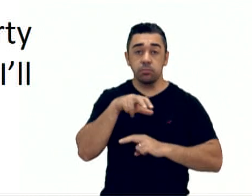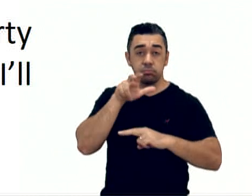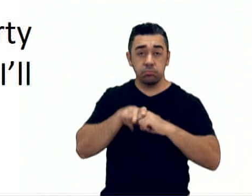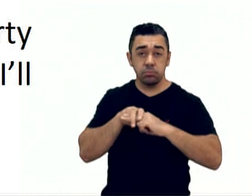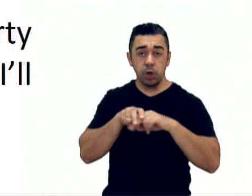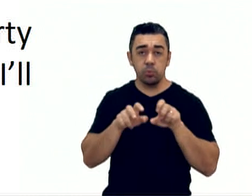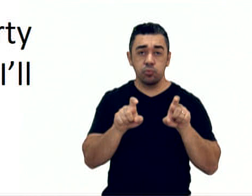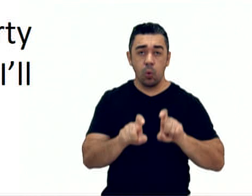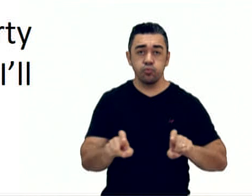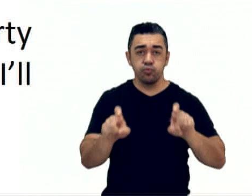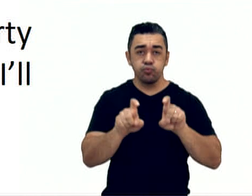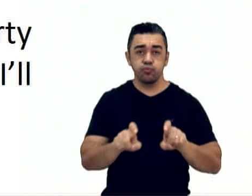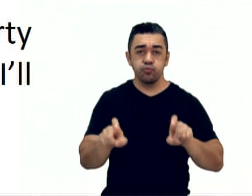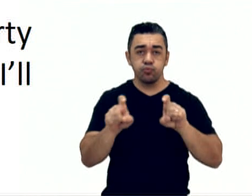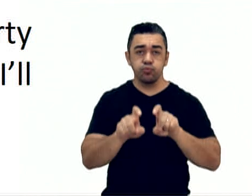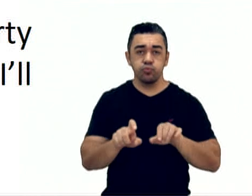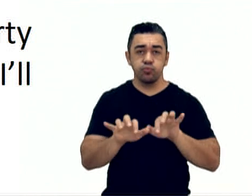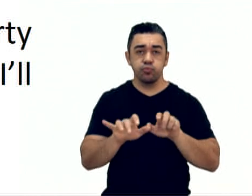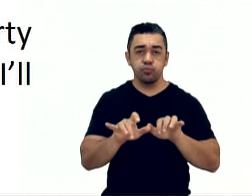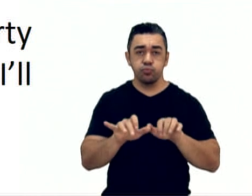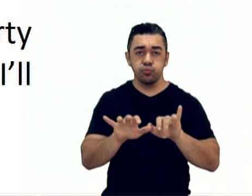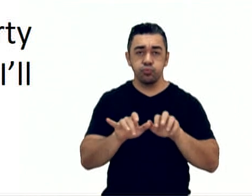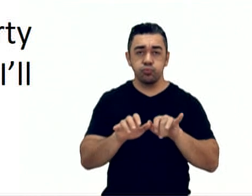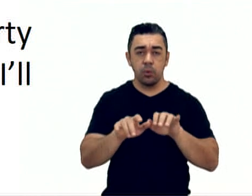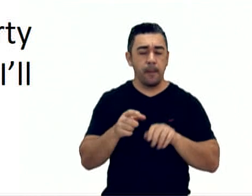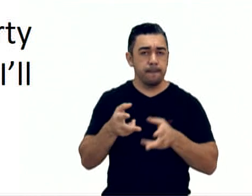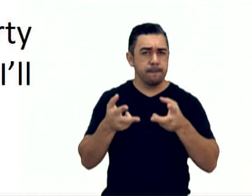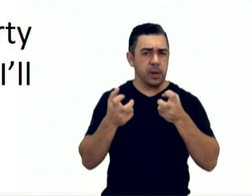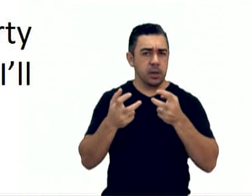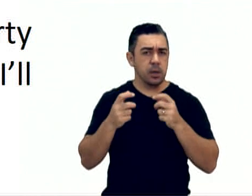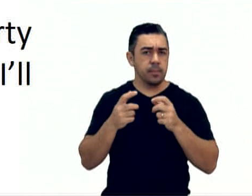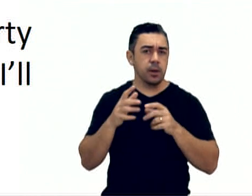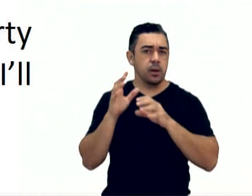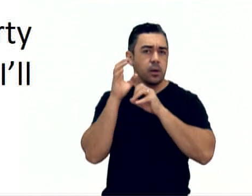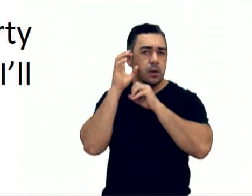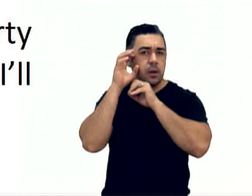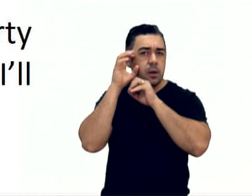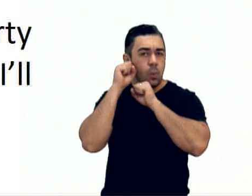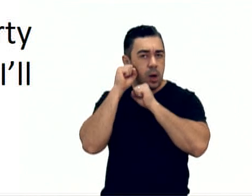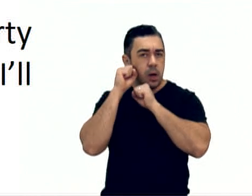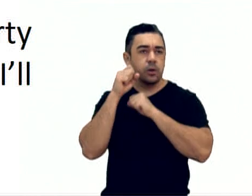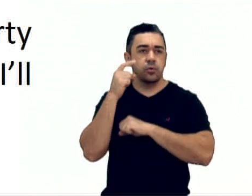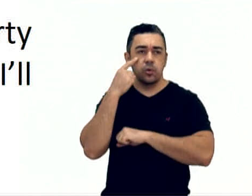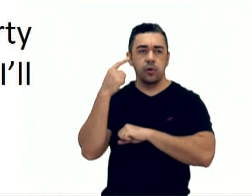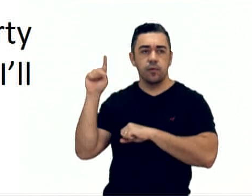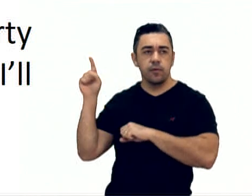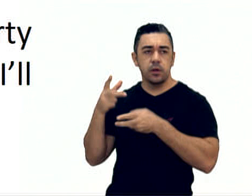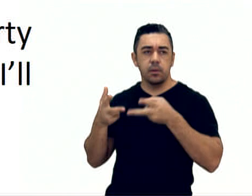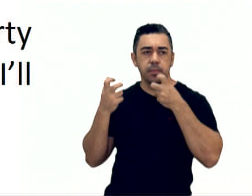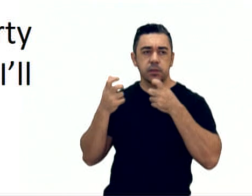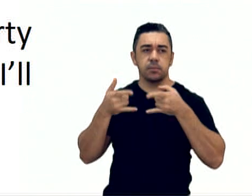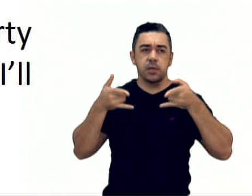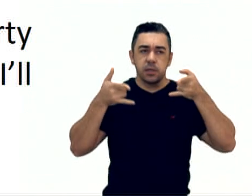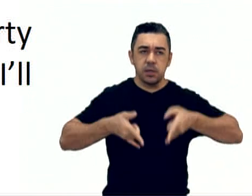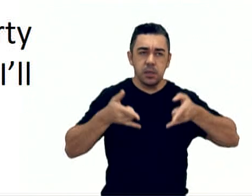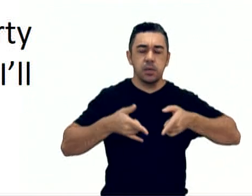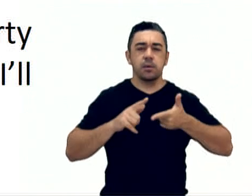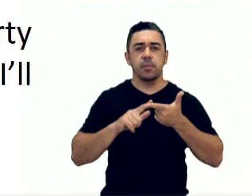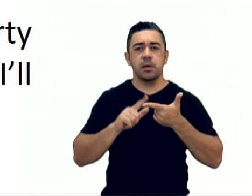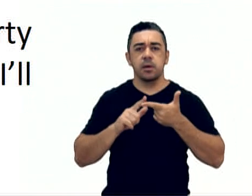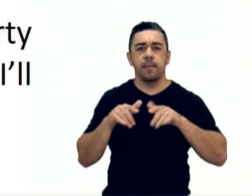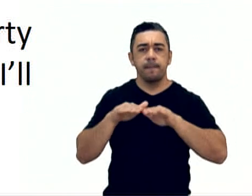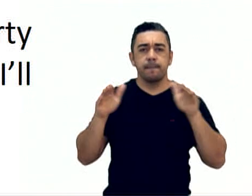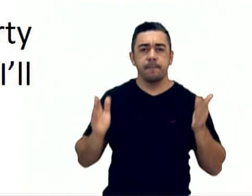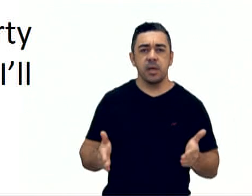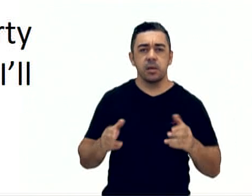do computador, a gente consegue perceber que aquele ambiente é um quarto, né? A gente vê a cama dele ali, a mesa, o computador. E ela